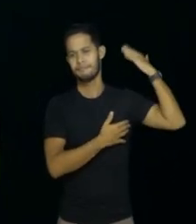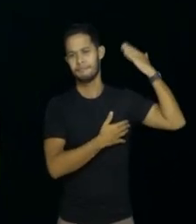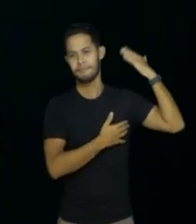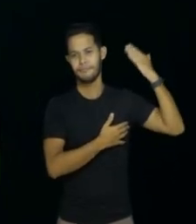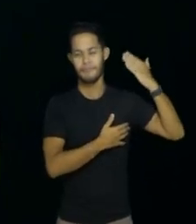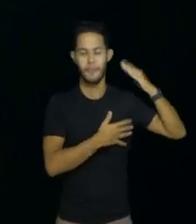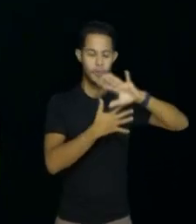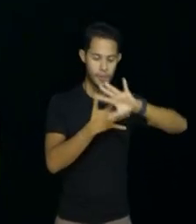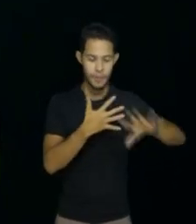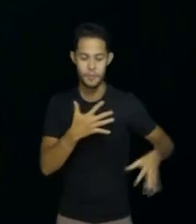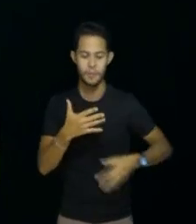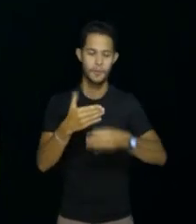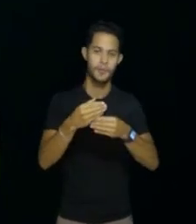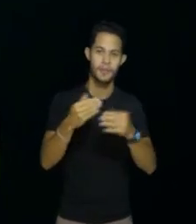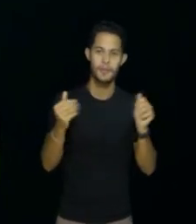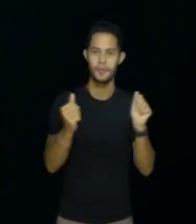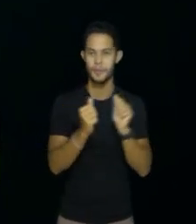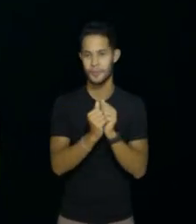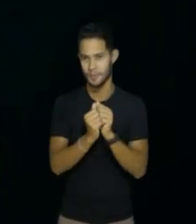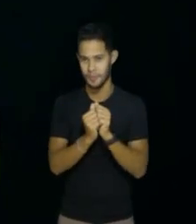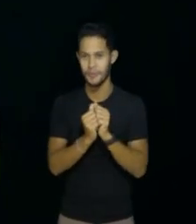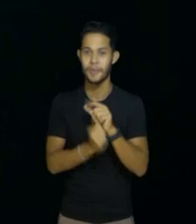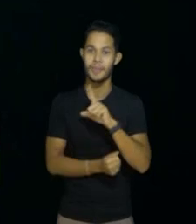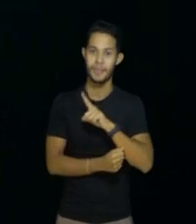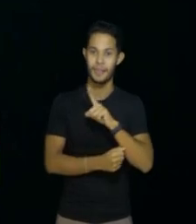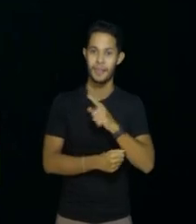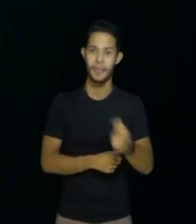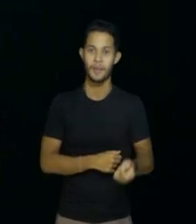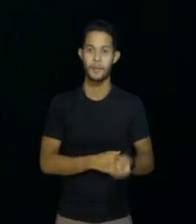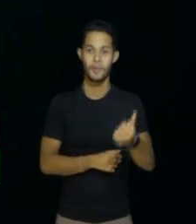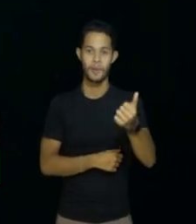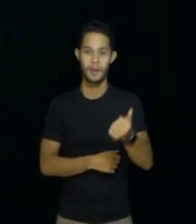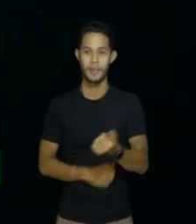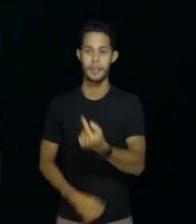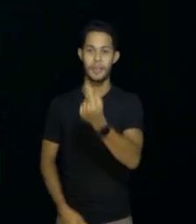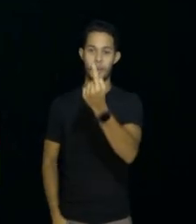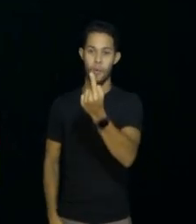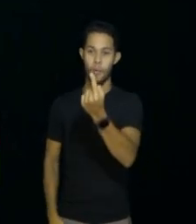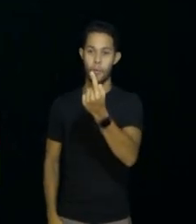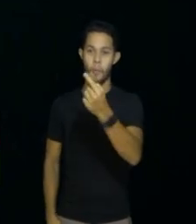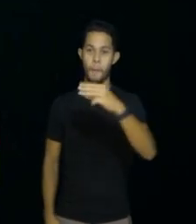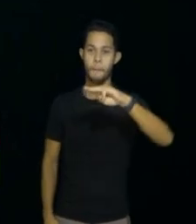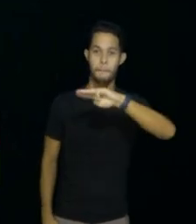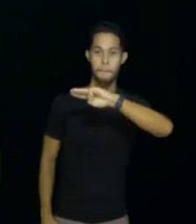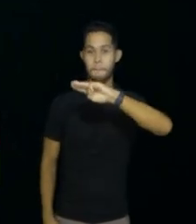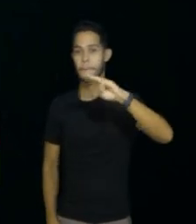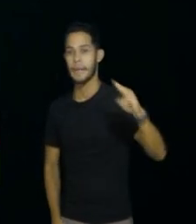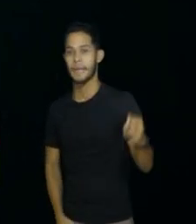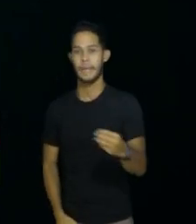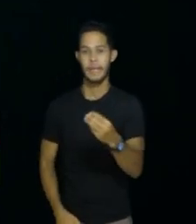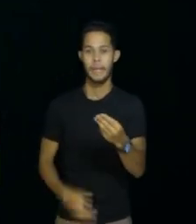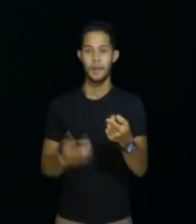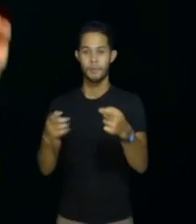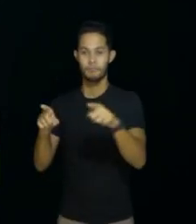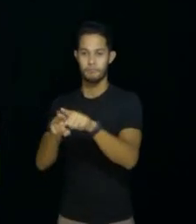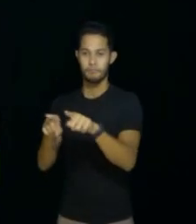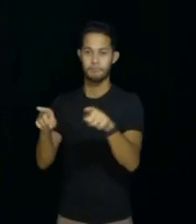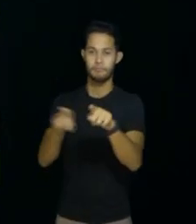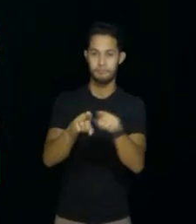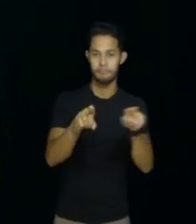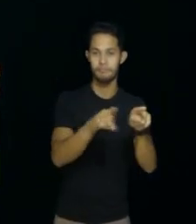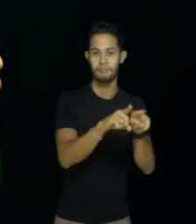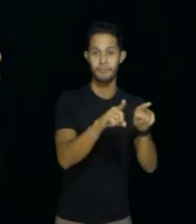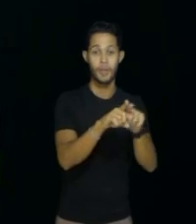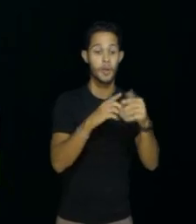crédito, hoje nós temos a ViaCred com quase 1 milhão de cooperados. 1 milhão de cooperados. E nasceu aqui. E fruto